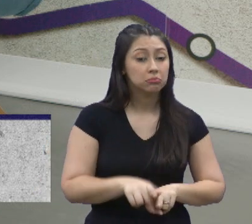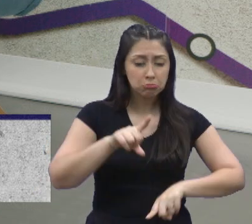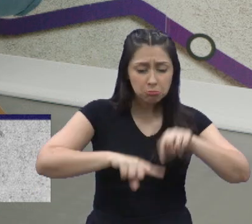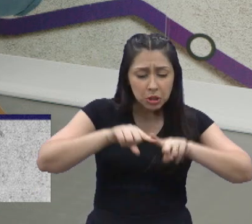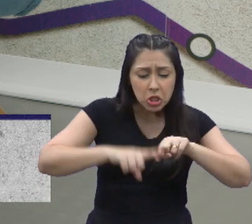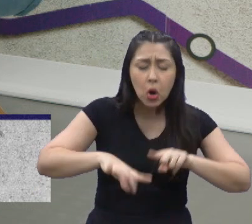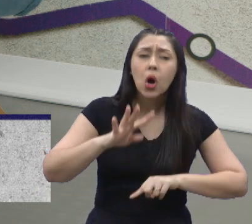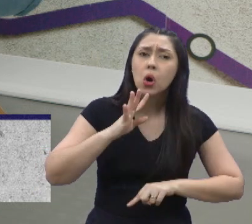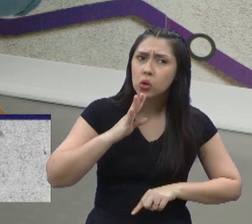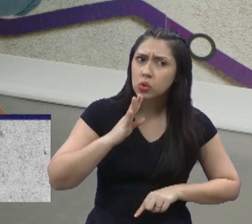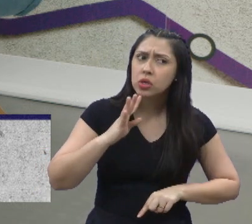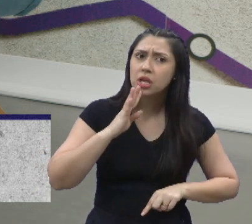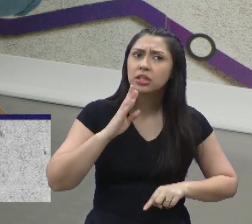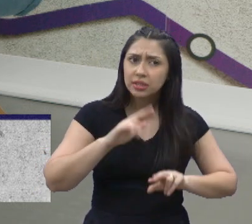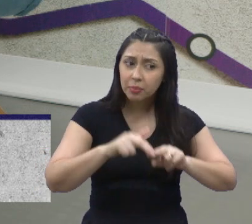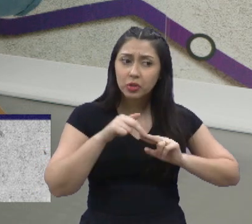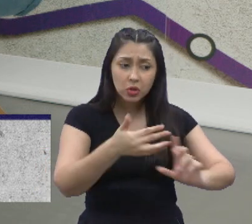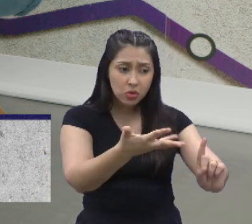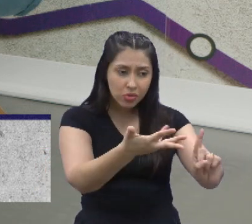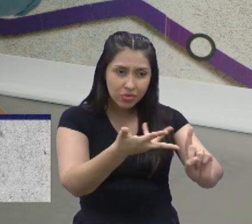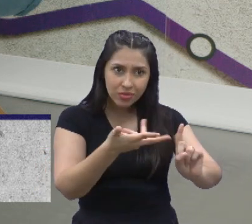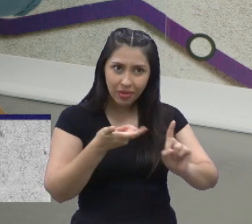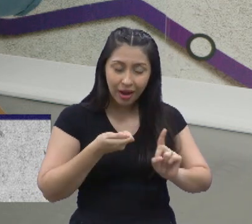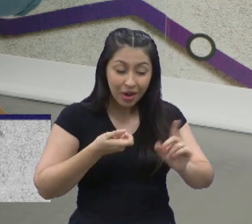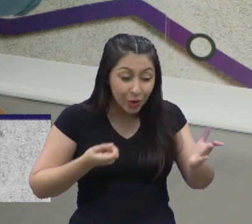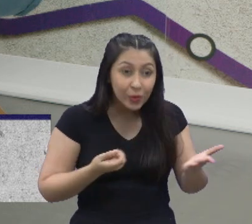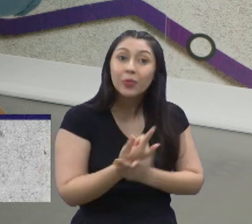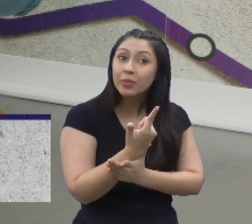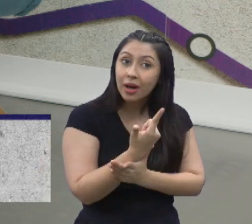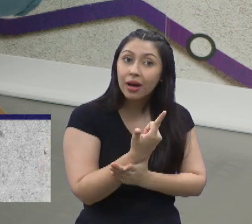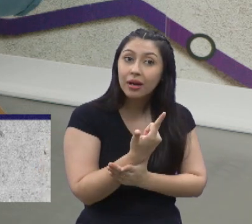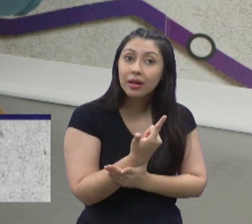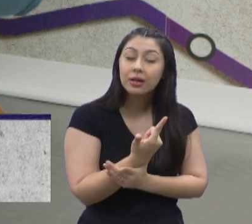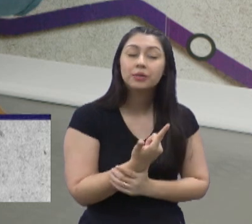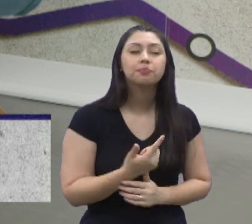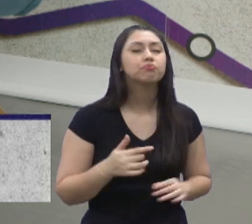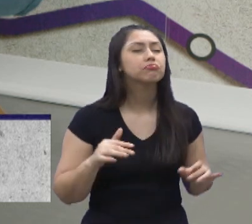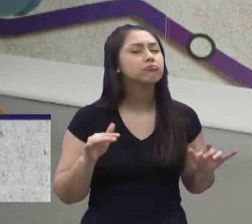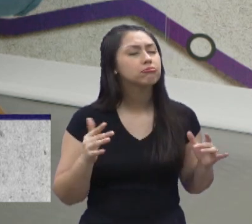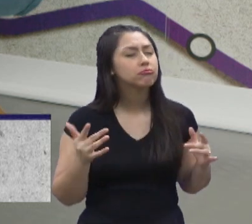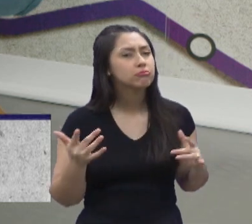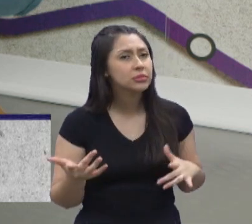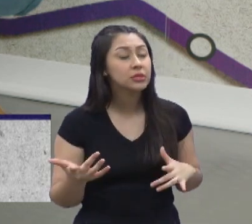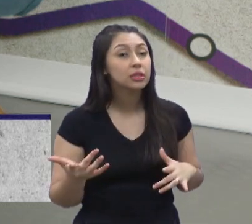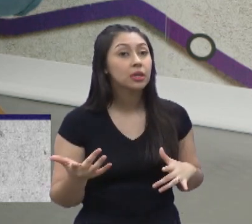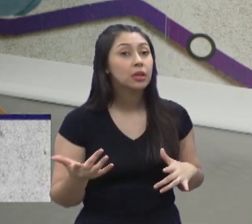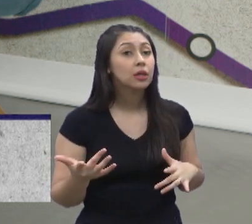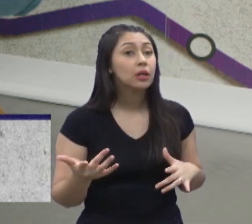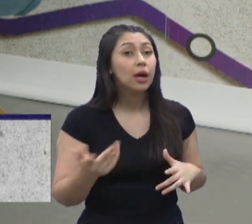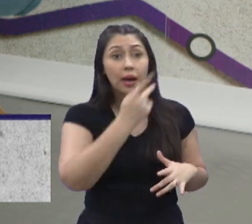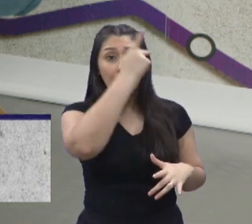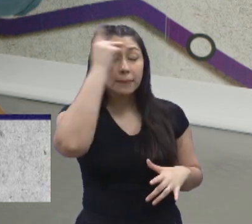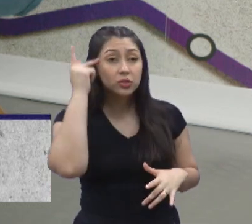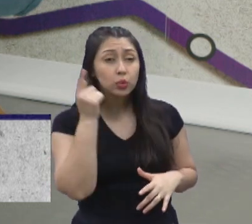convencer aquele cliente a comprar aquele produto, né? Além disso, Jesus, para quem está assistindo a